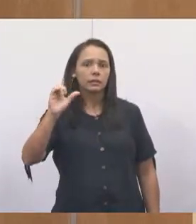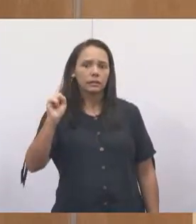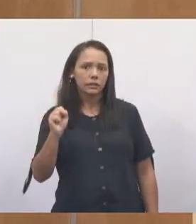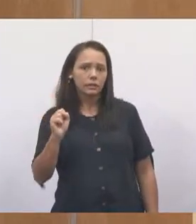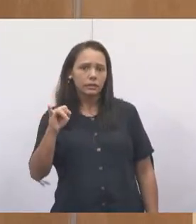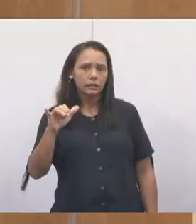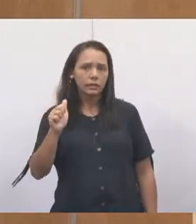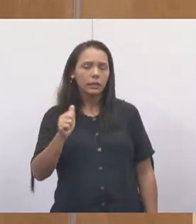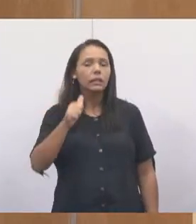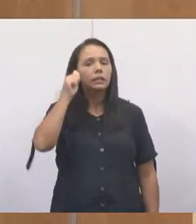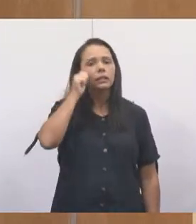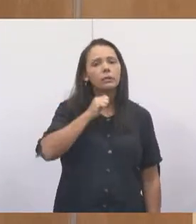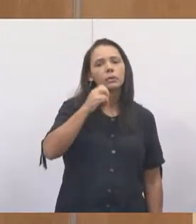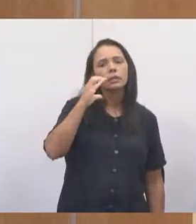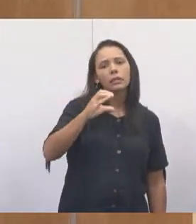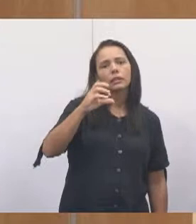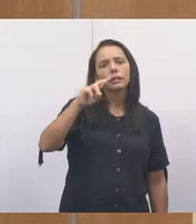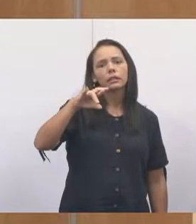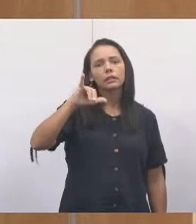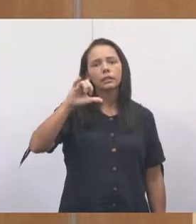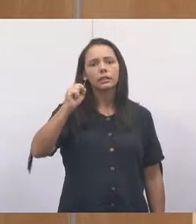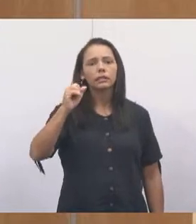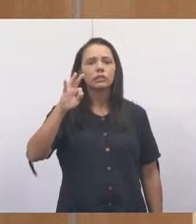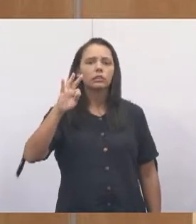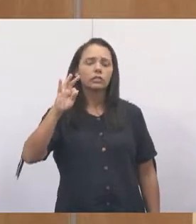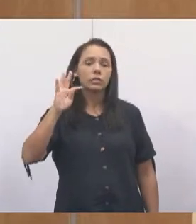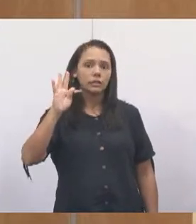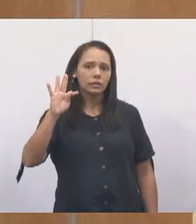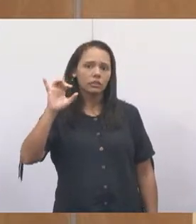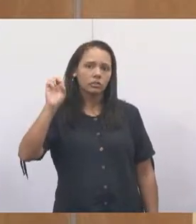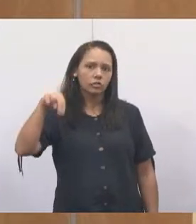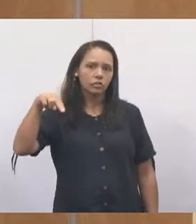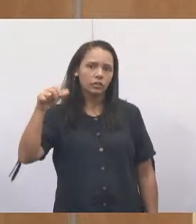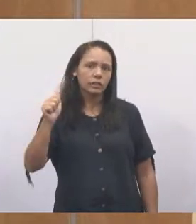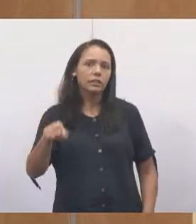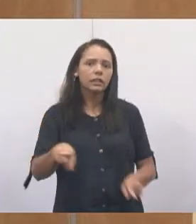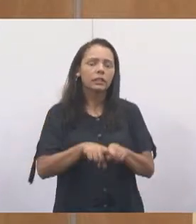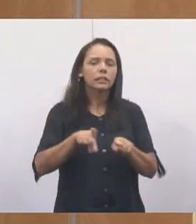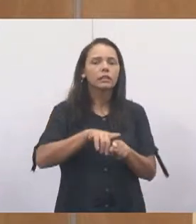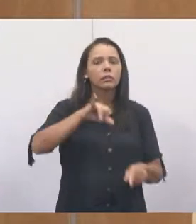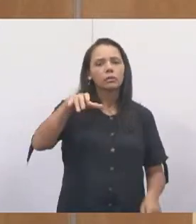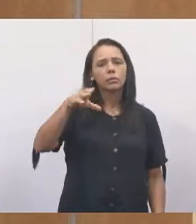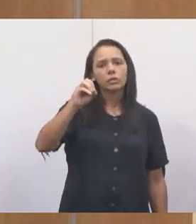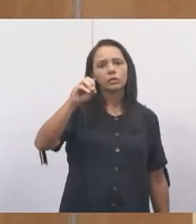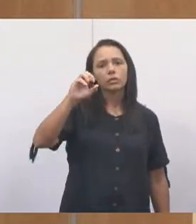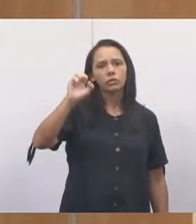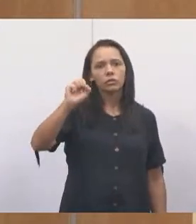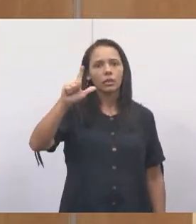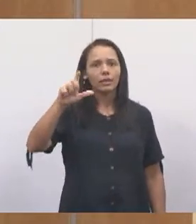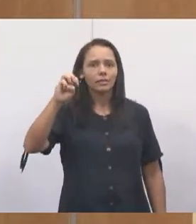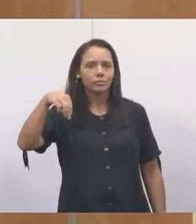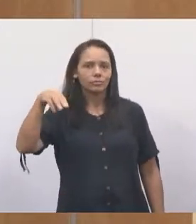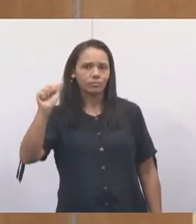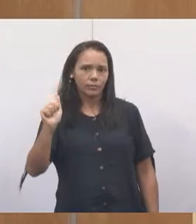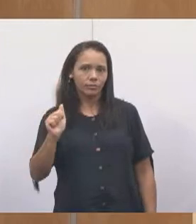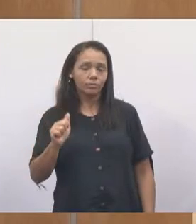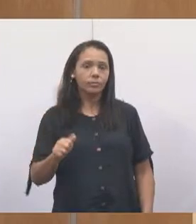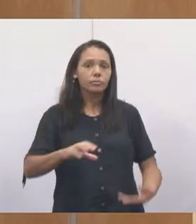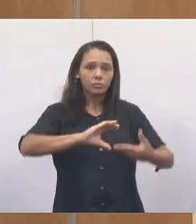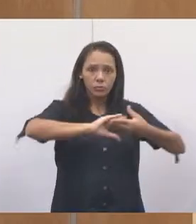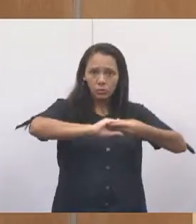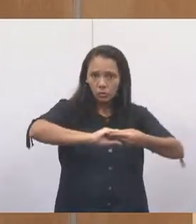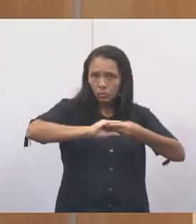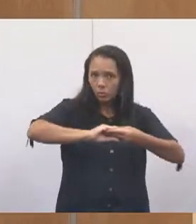a senhora Cristina Henrique da Silva e a senhora Joelma Teixeira dos Santos, e cumprimentá-los